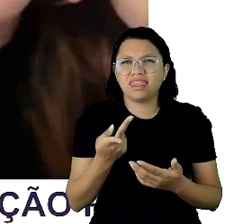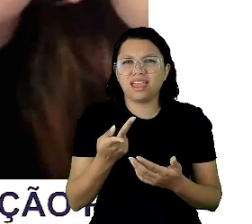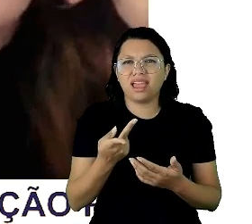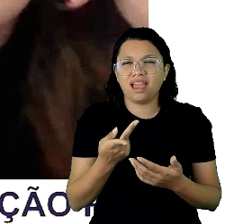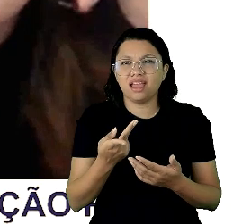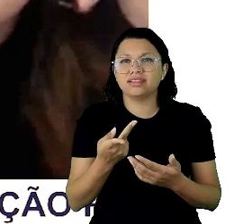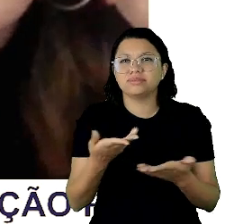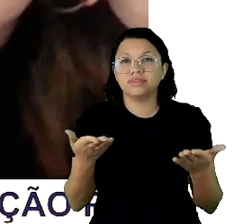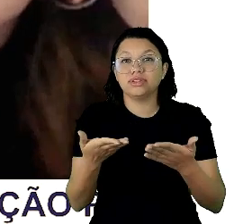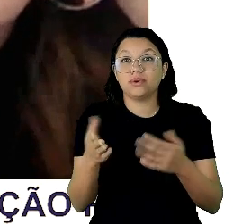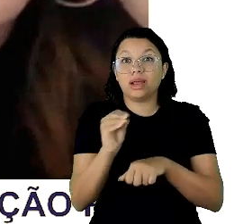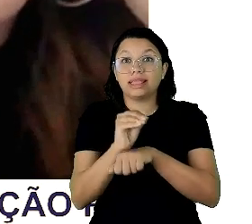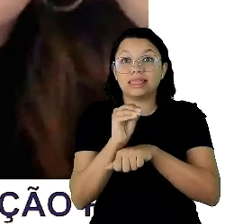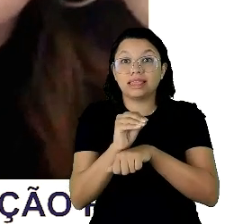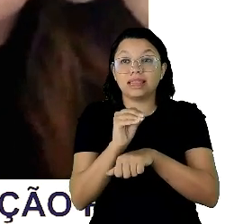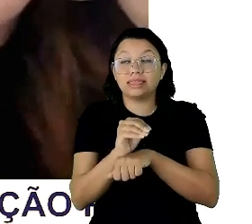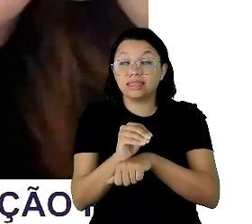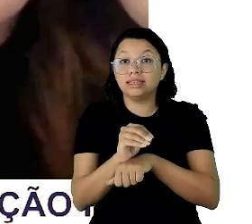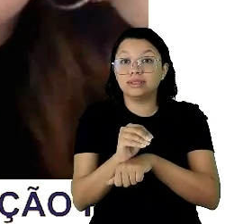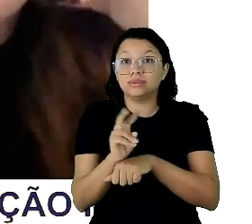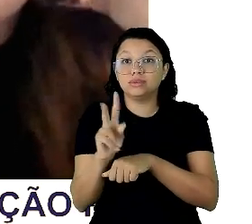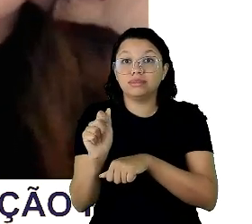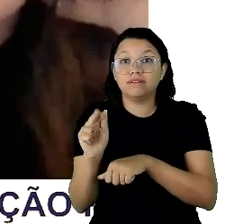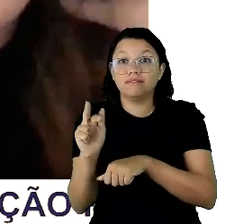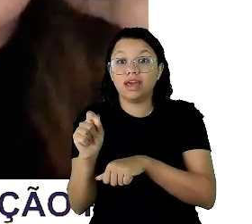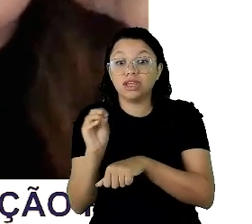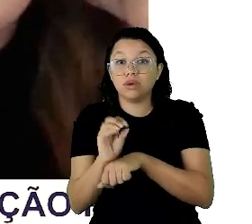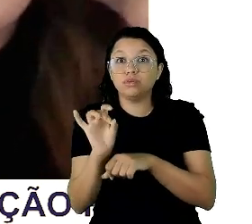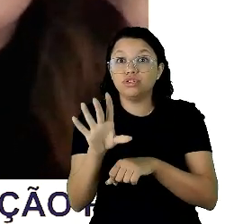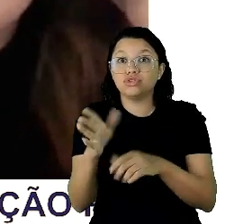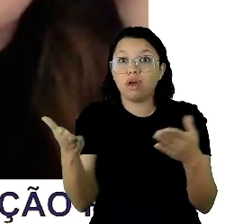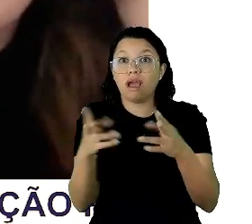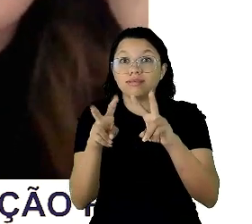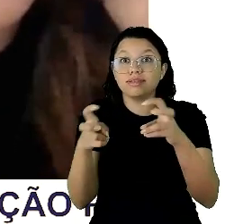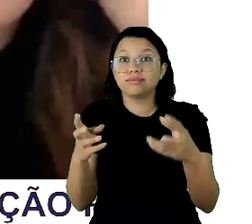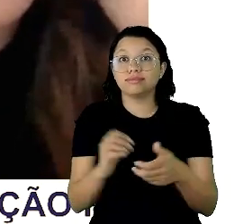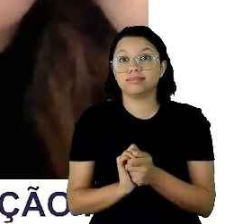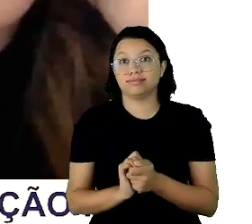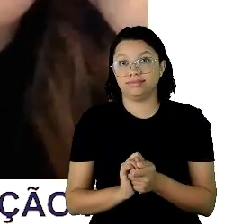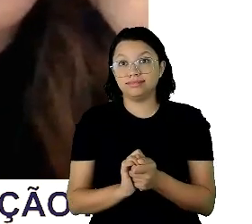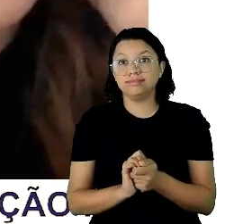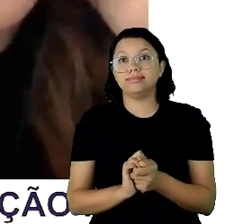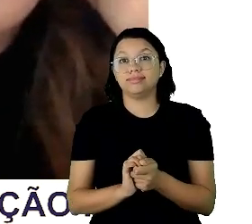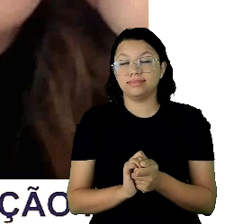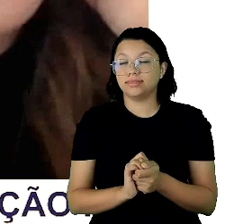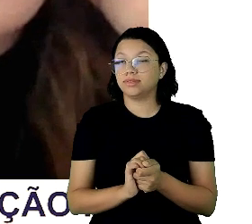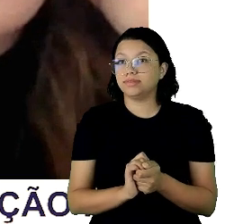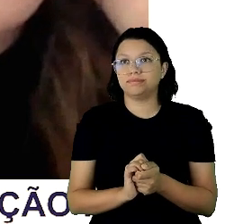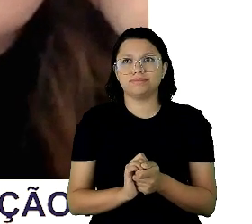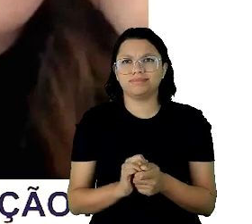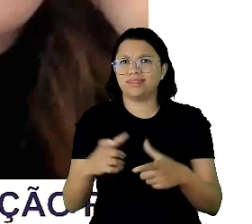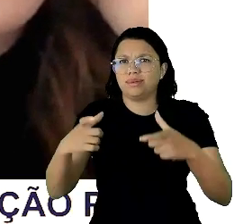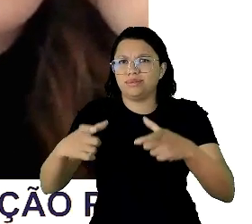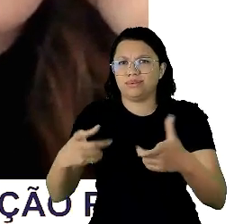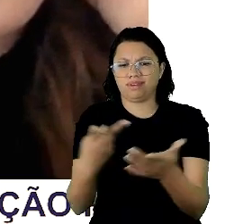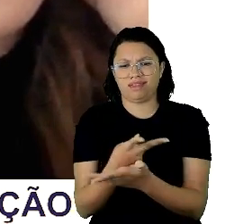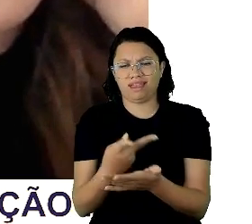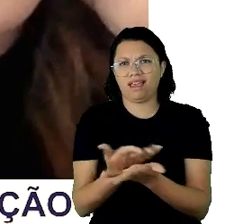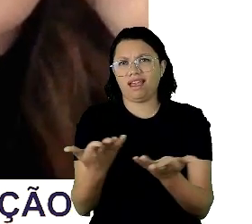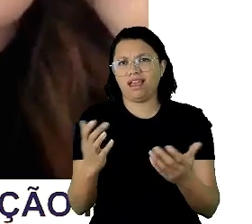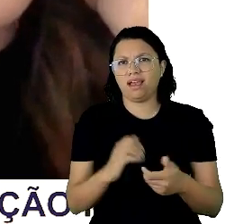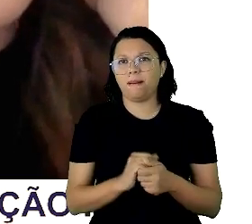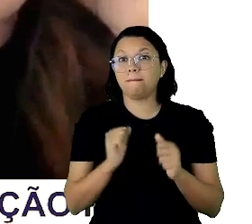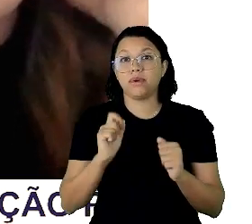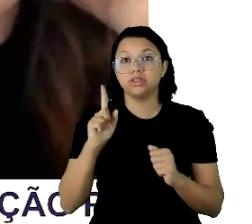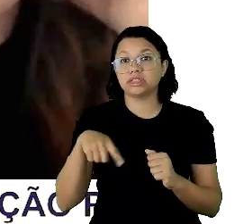cuida só disso, né? Então, está decididamente no lugar errado. Pode ser excelente juiz em outra